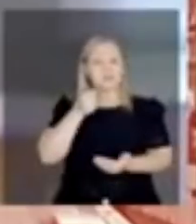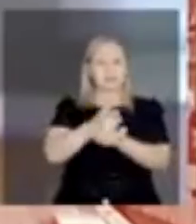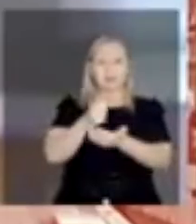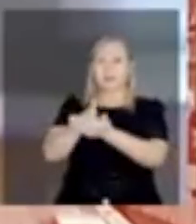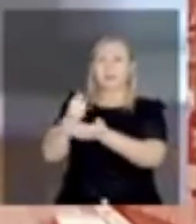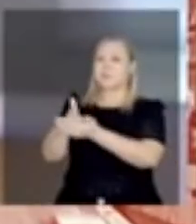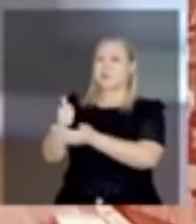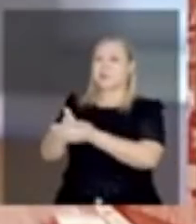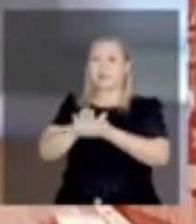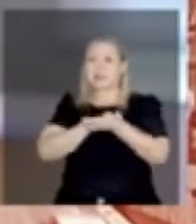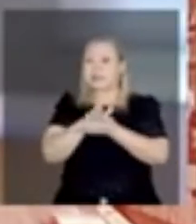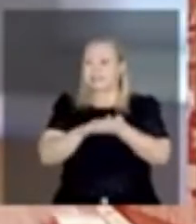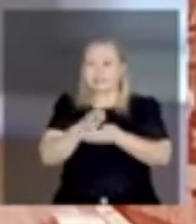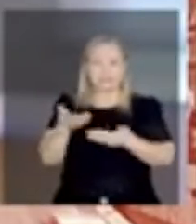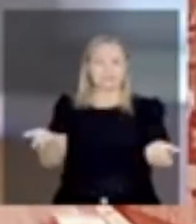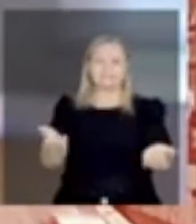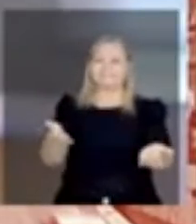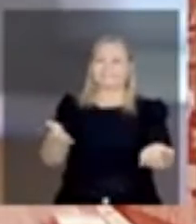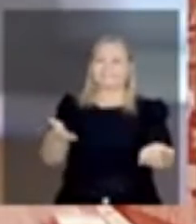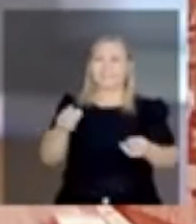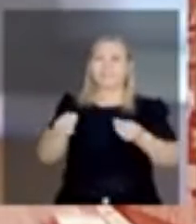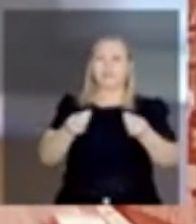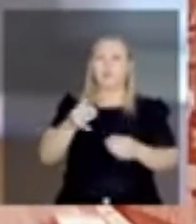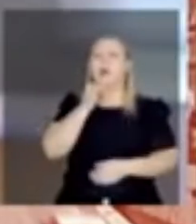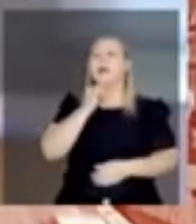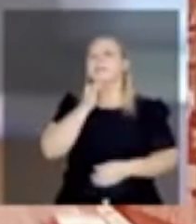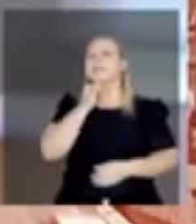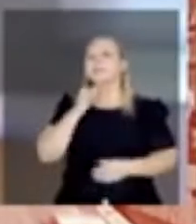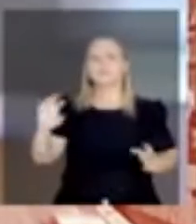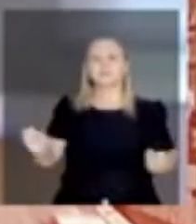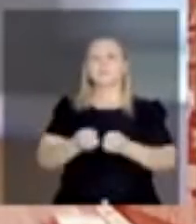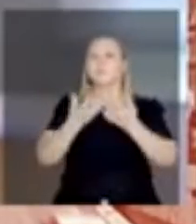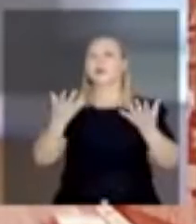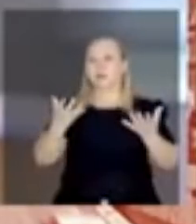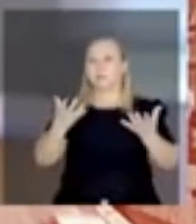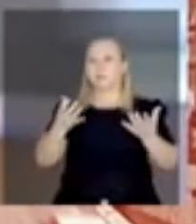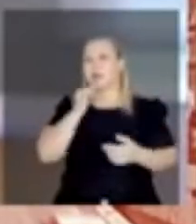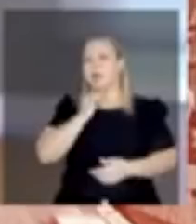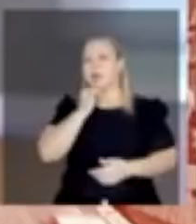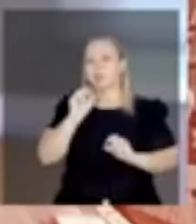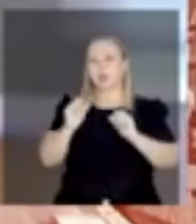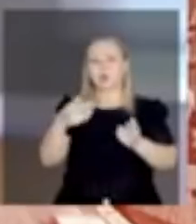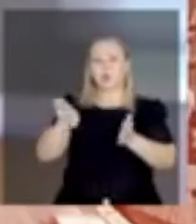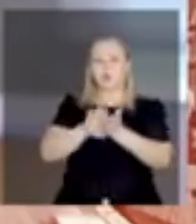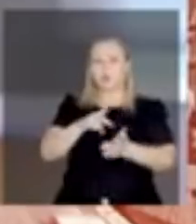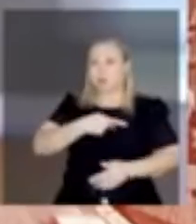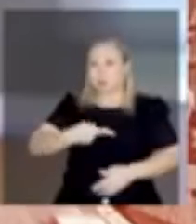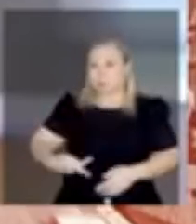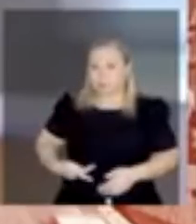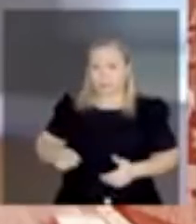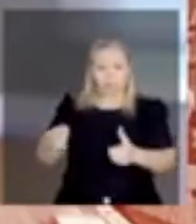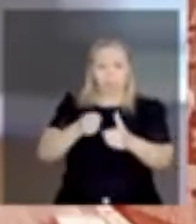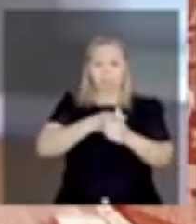que ela não apoiou logo de cara o Bolsonaro, ela apoiava o Alckmin, né? Com o Bolsonaro, ela mudou de posição.